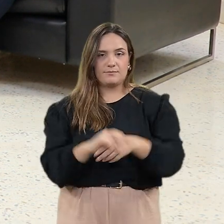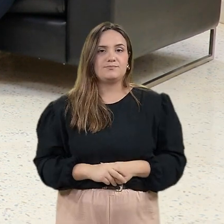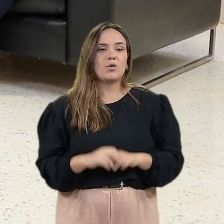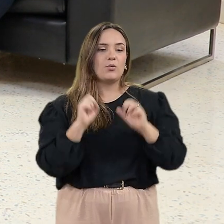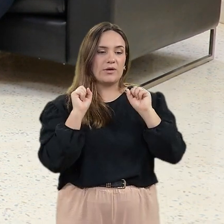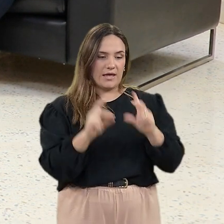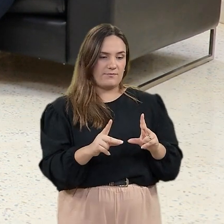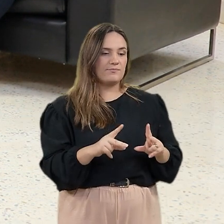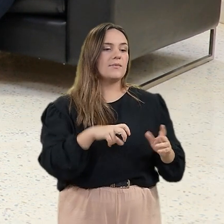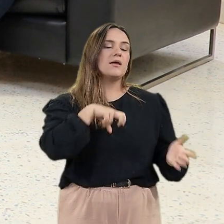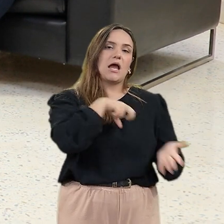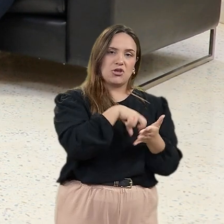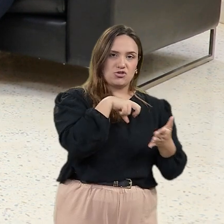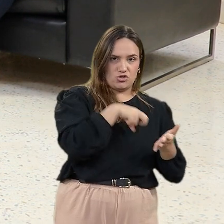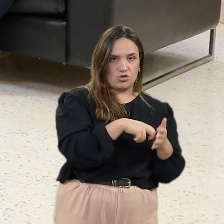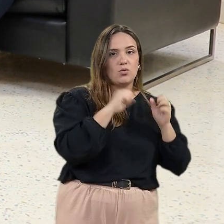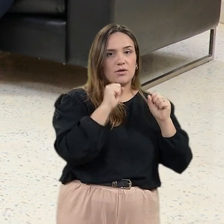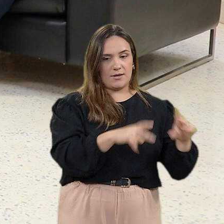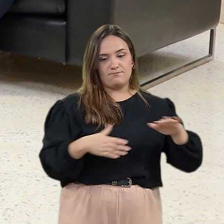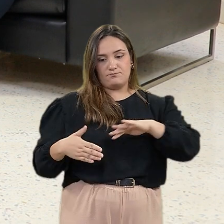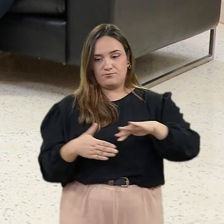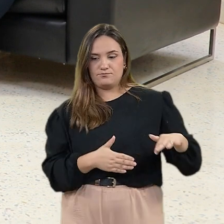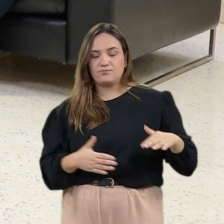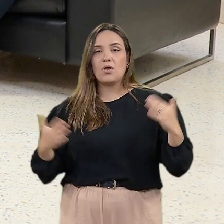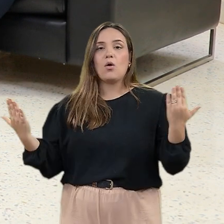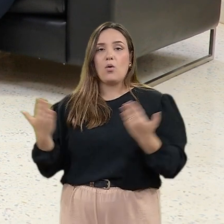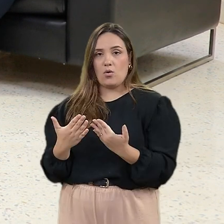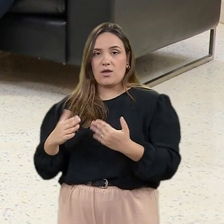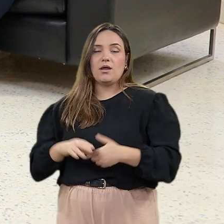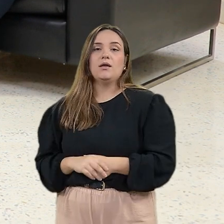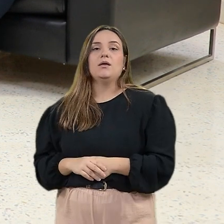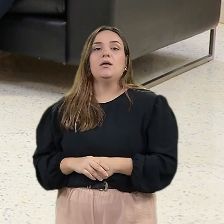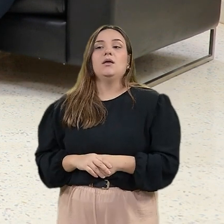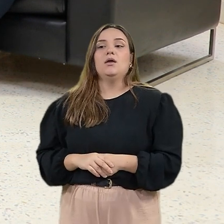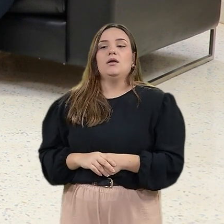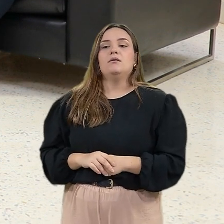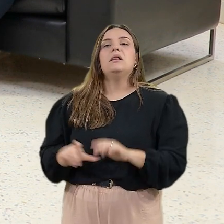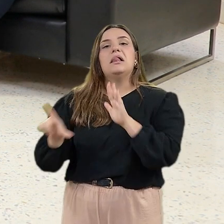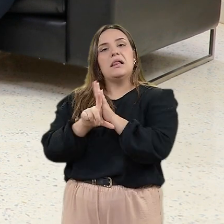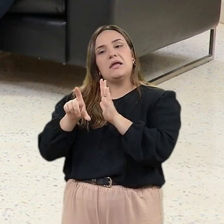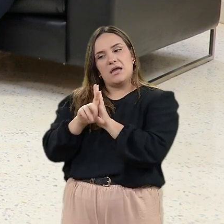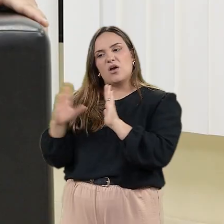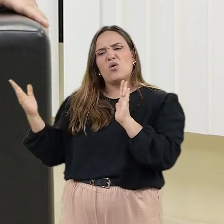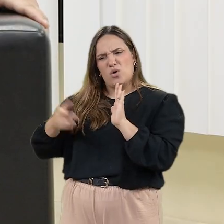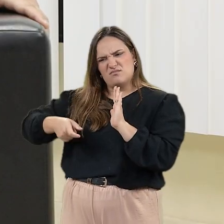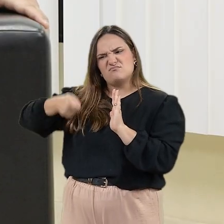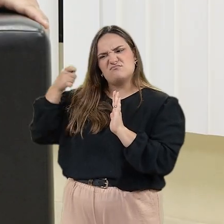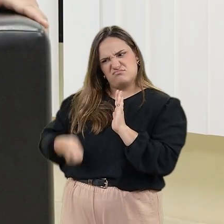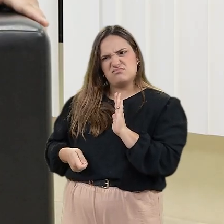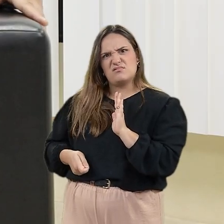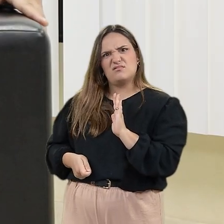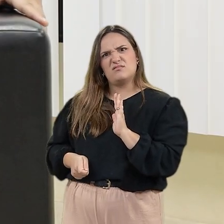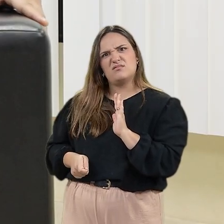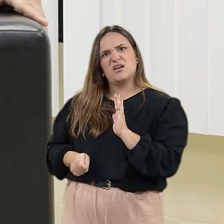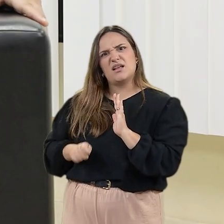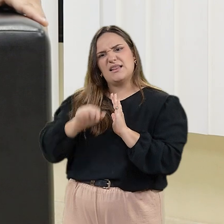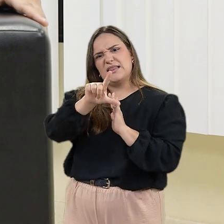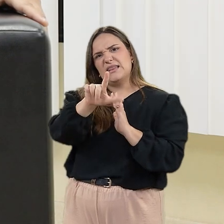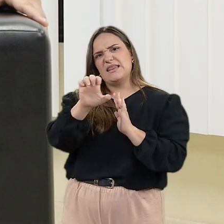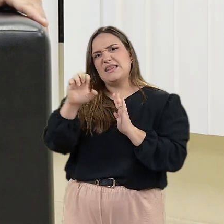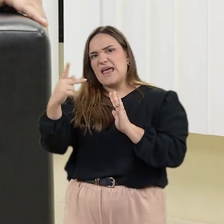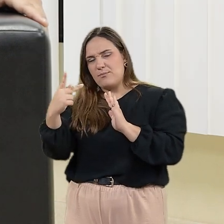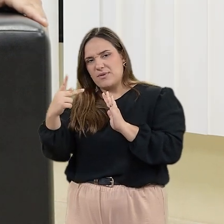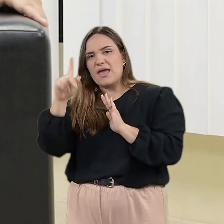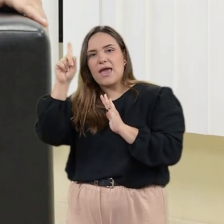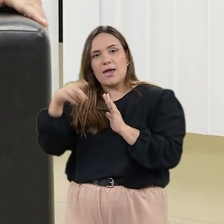Agora, na execução penal, que é a sua pergunta, o legislador também endureceu a lei de execução penal, a LEP.